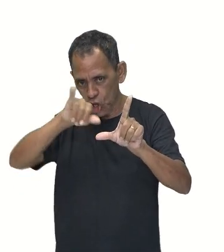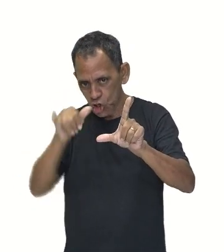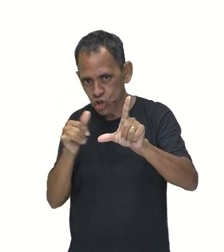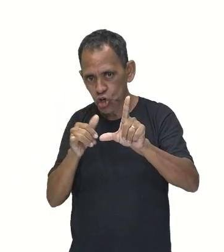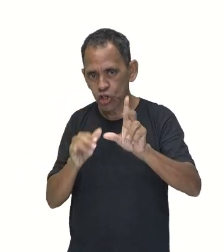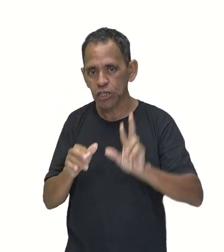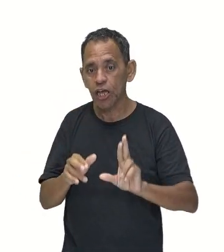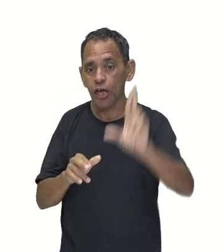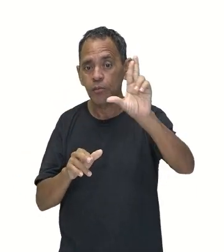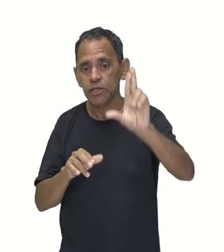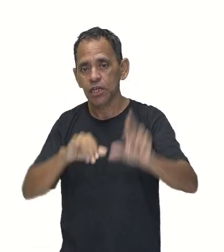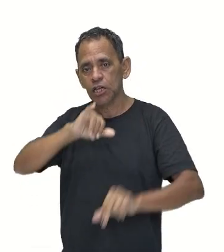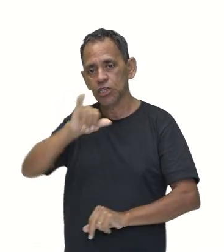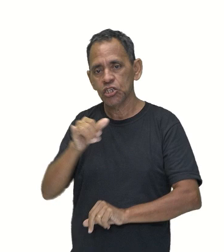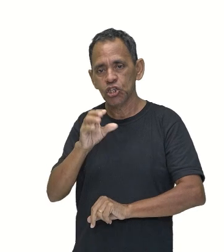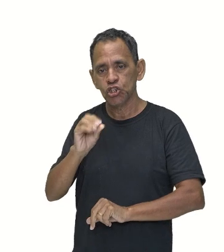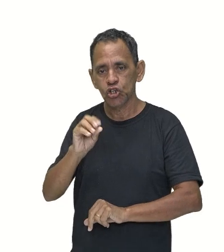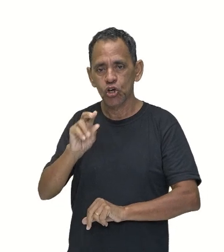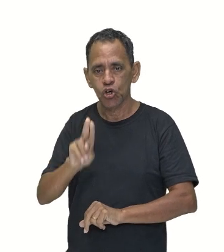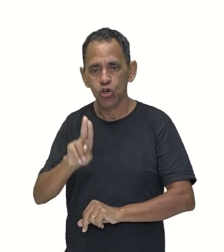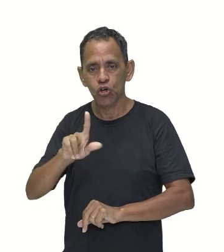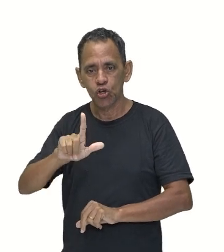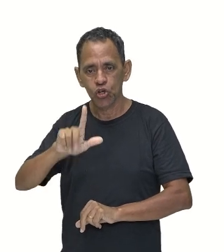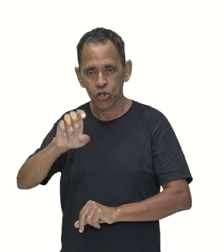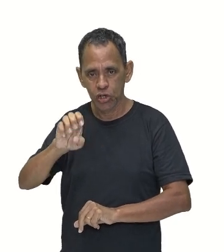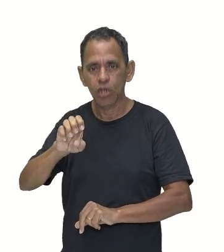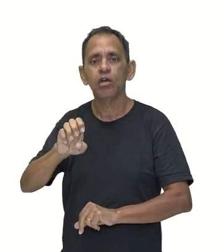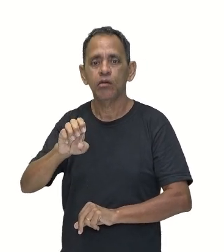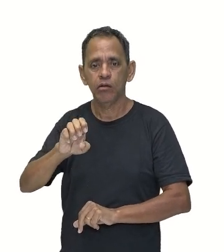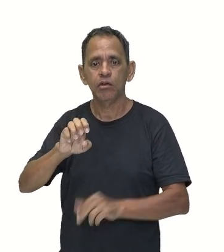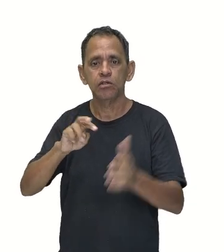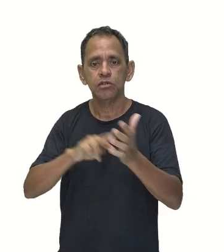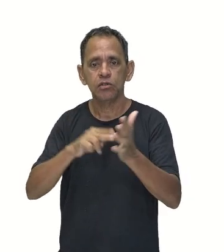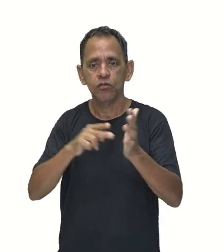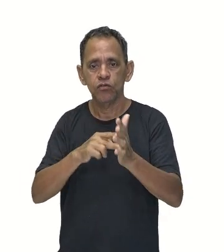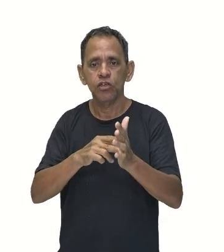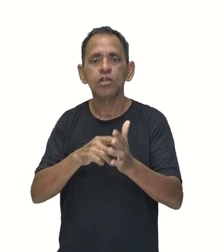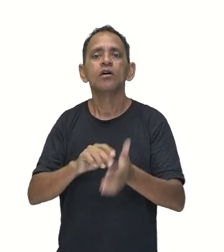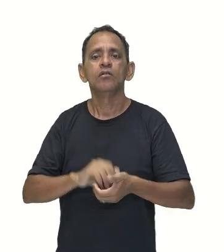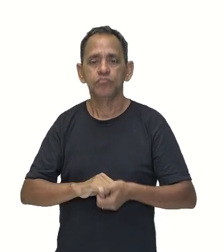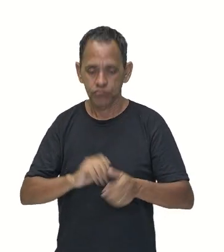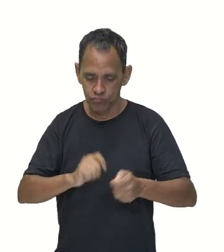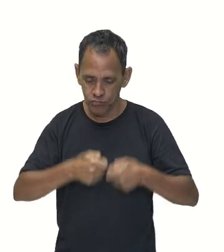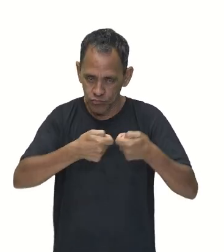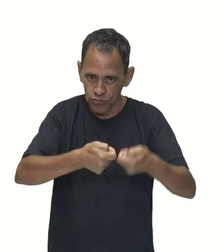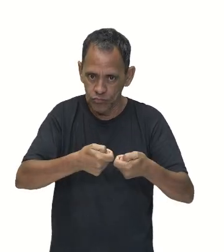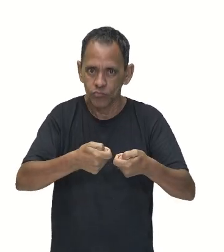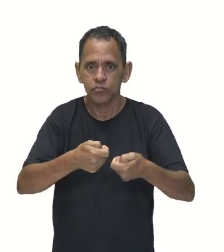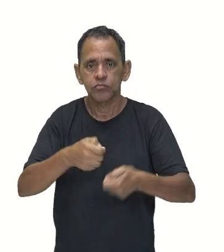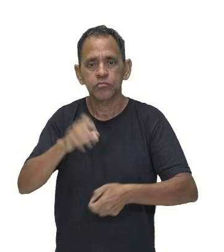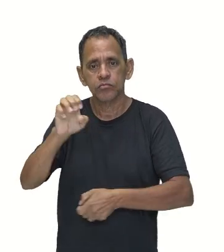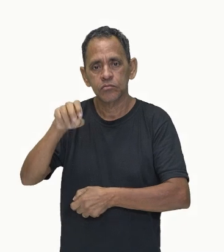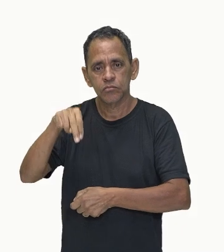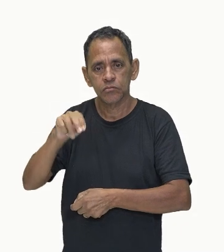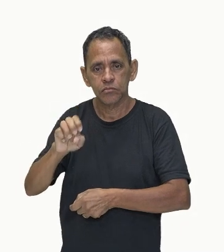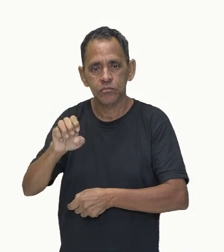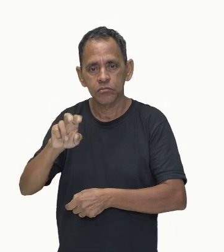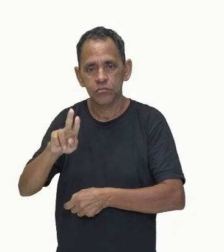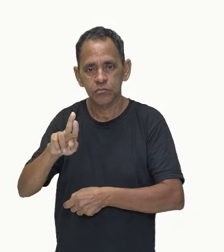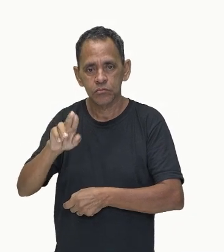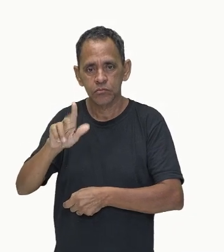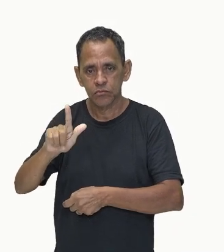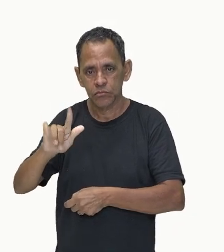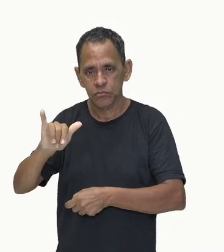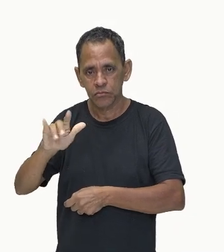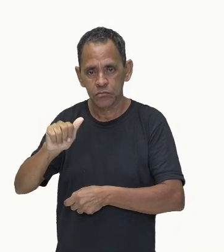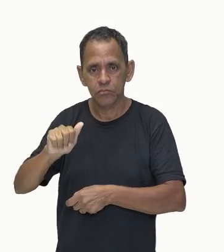trabalho. E aí o nosso exemplo 2 está resolvido. Novamente, eu vou repetir aqui para você, bem bonitinho, para aqueles